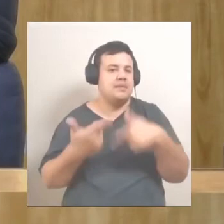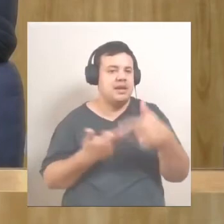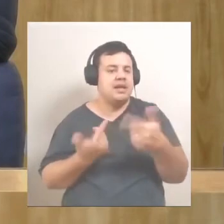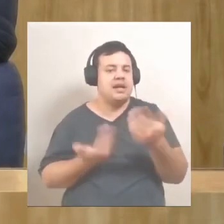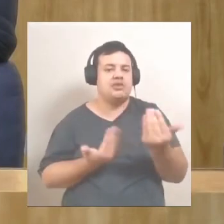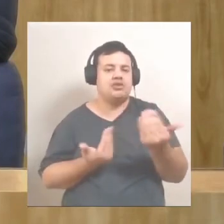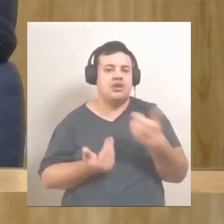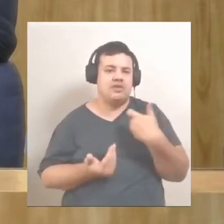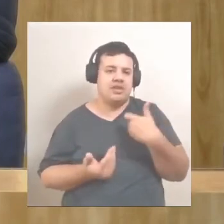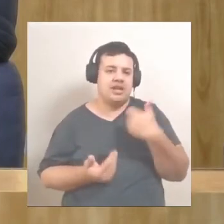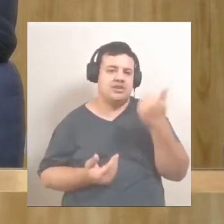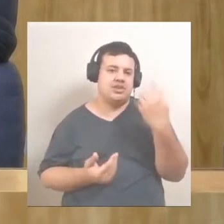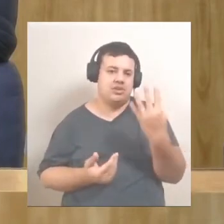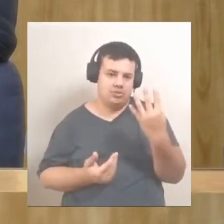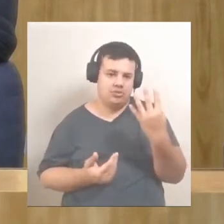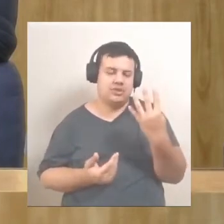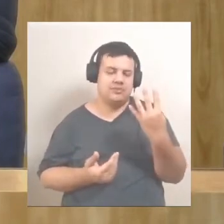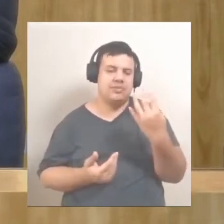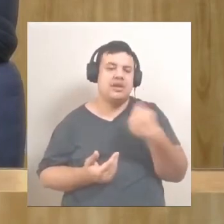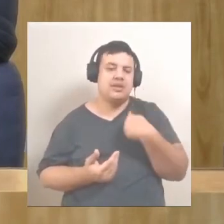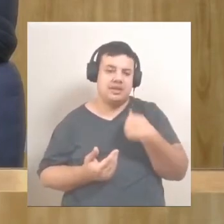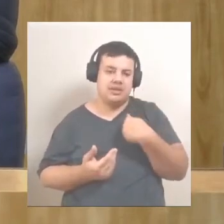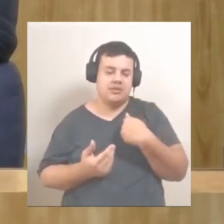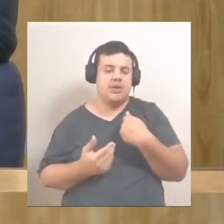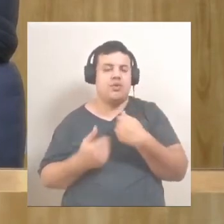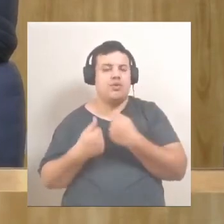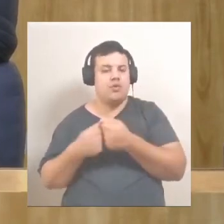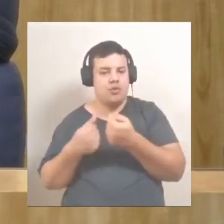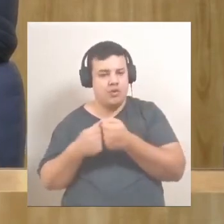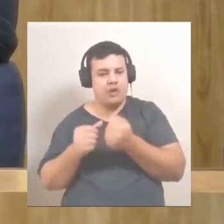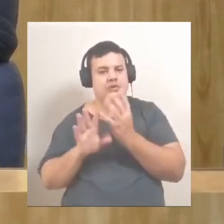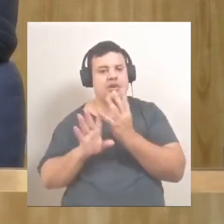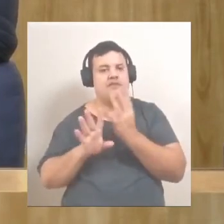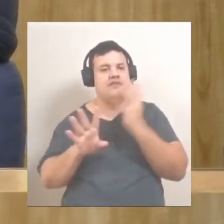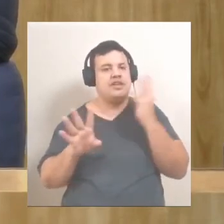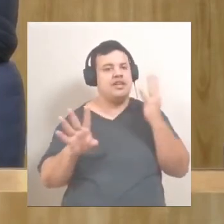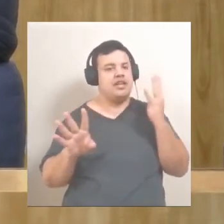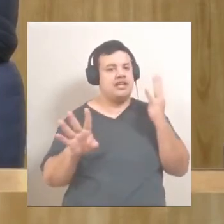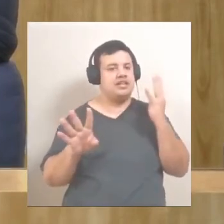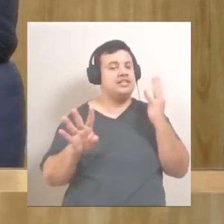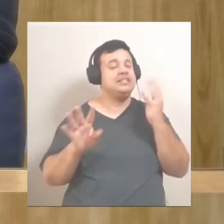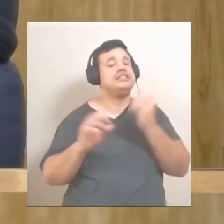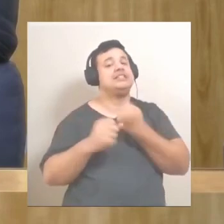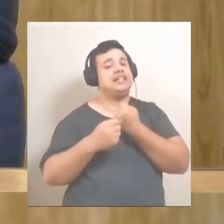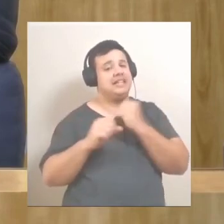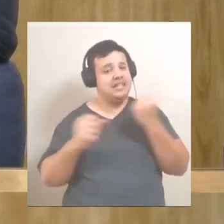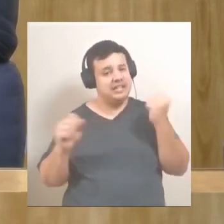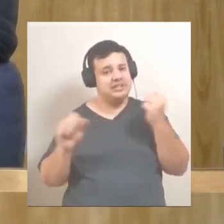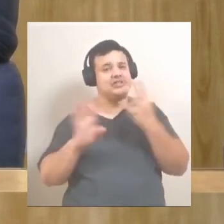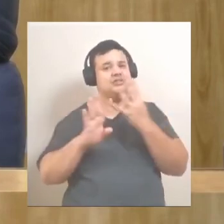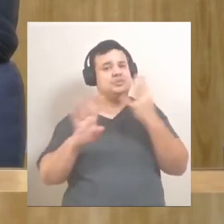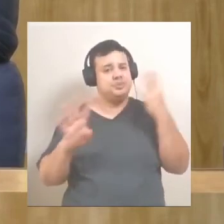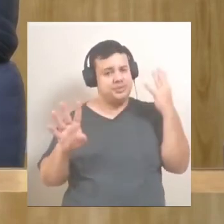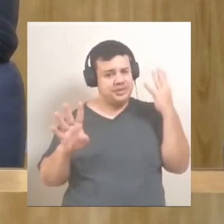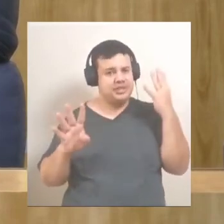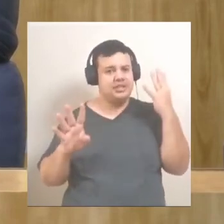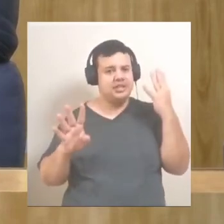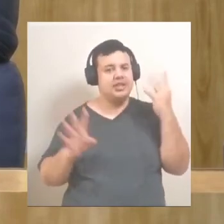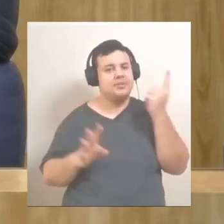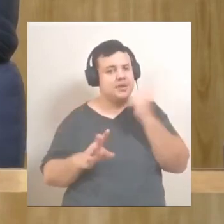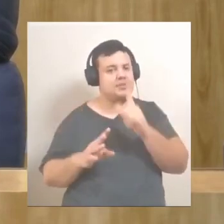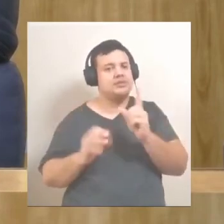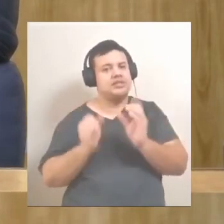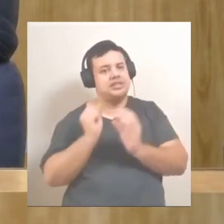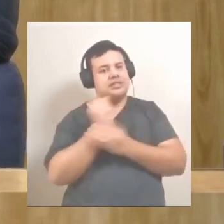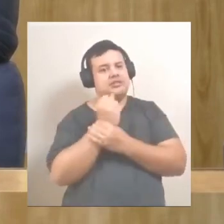com 14 anos. Então, eu saía, ia para a fila do ônibus, que era uma fila gigante, para poder assegurar um lugar, para